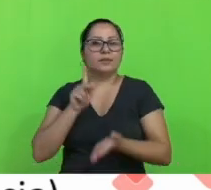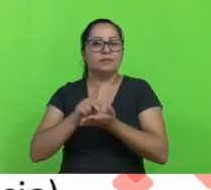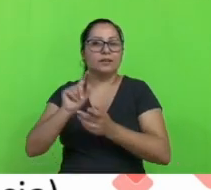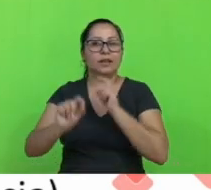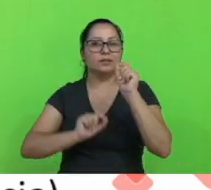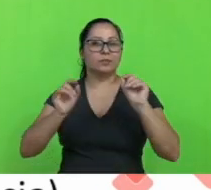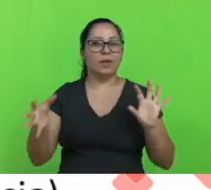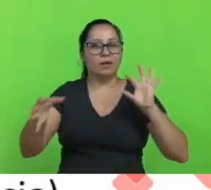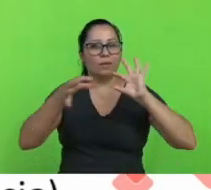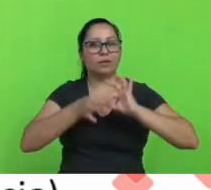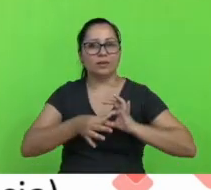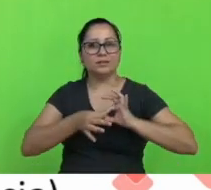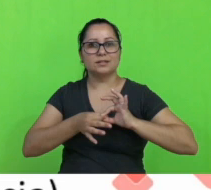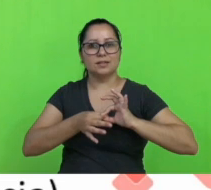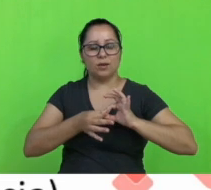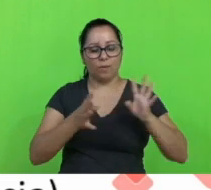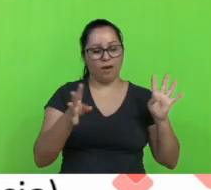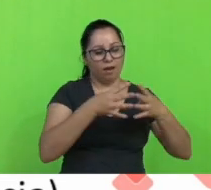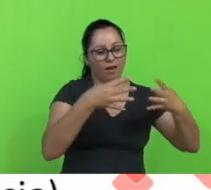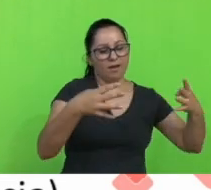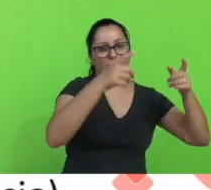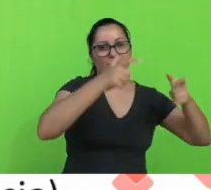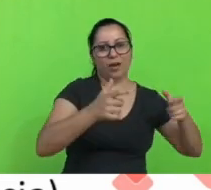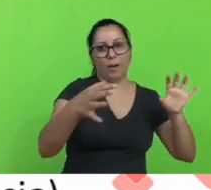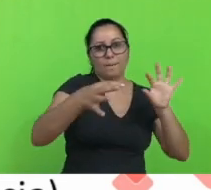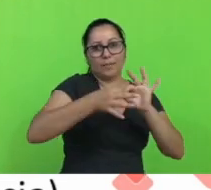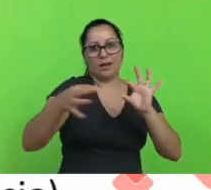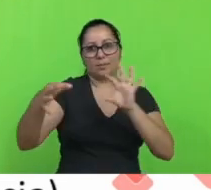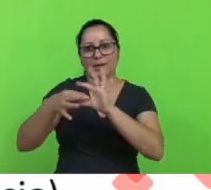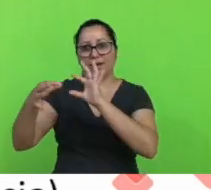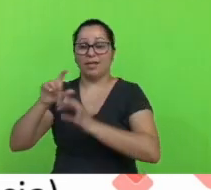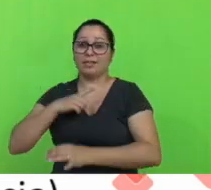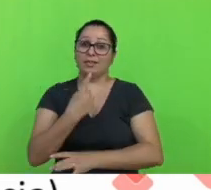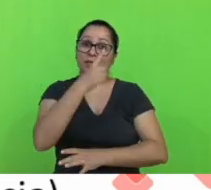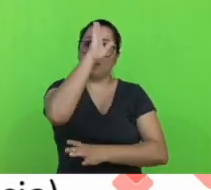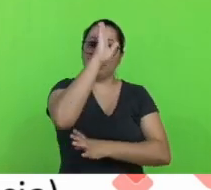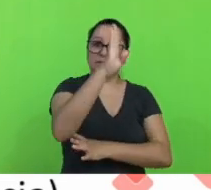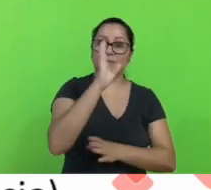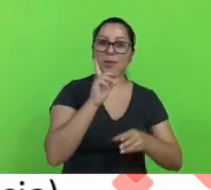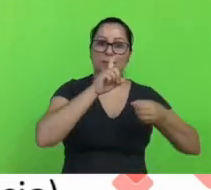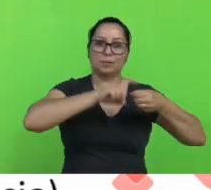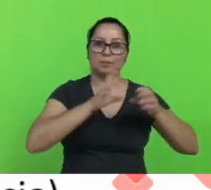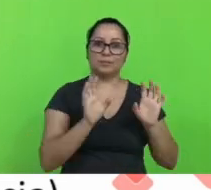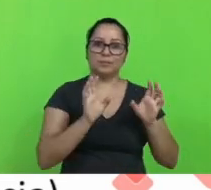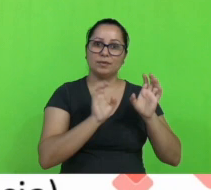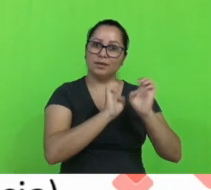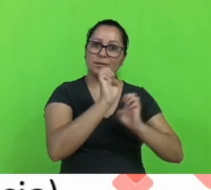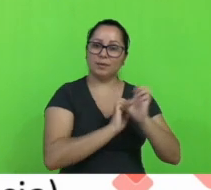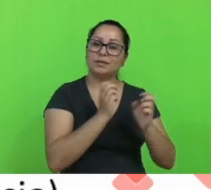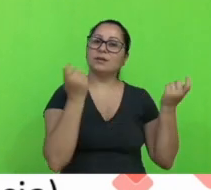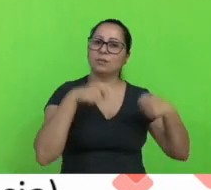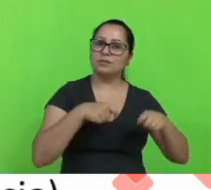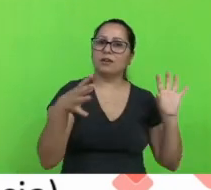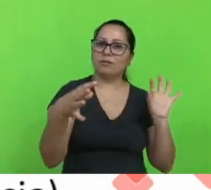Networks, que na realidade são conexões entre redes locais, ou seja, imaginando que eu tenho uma matriz e uma filial,